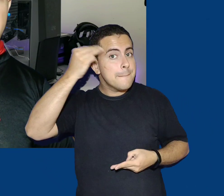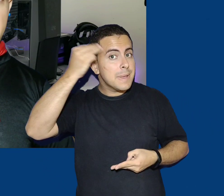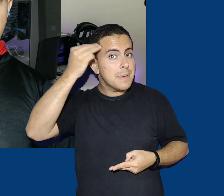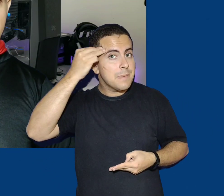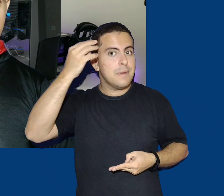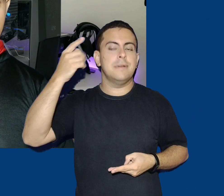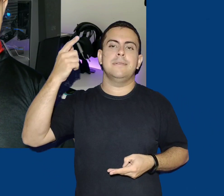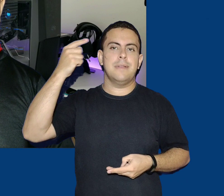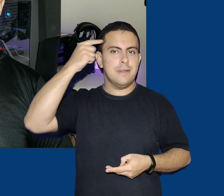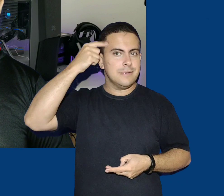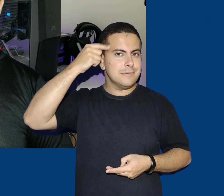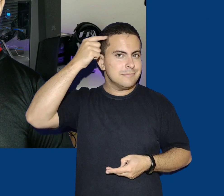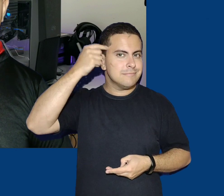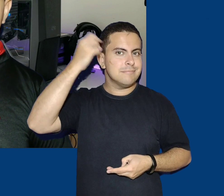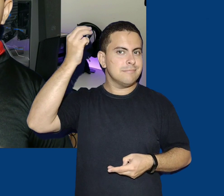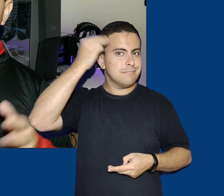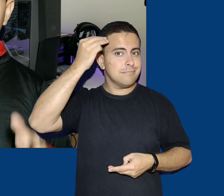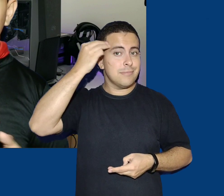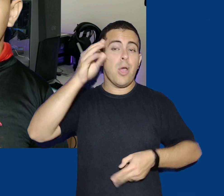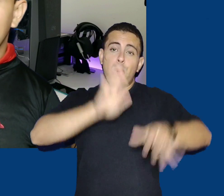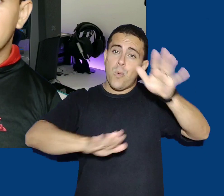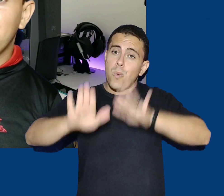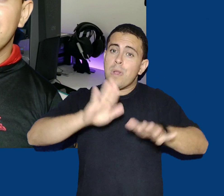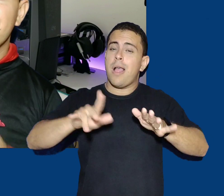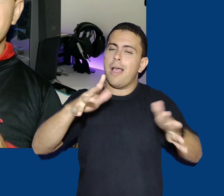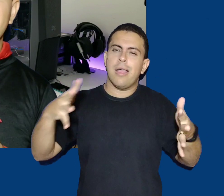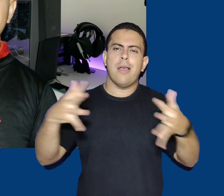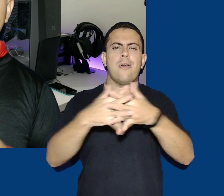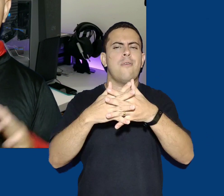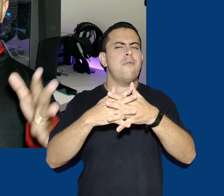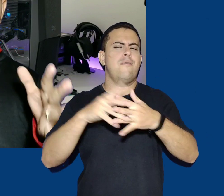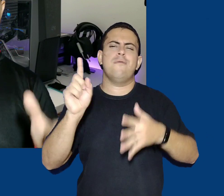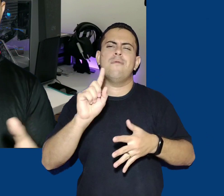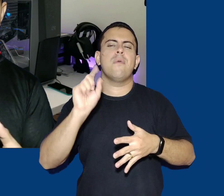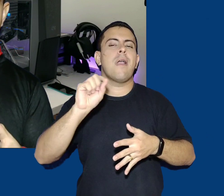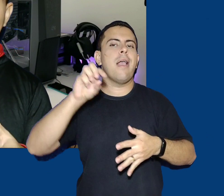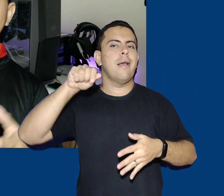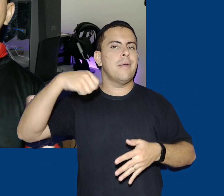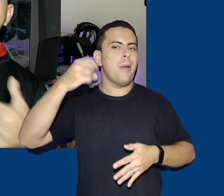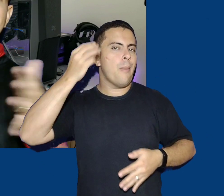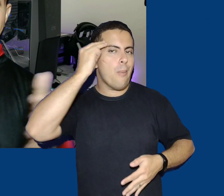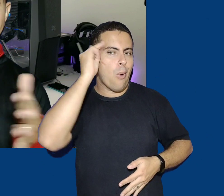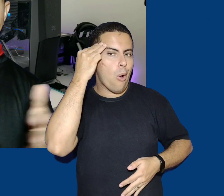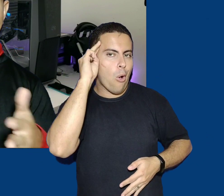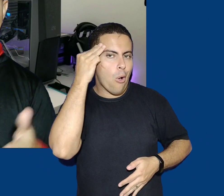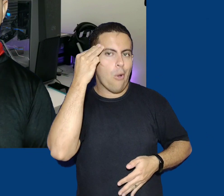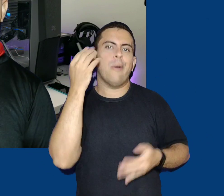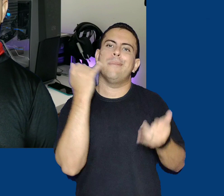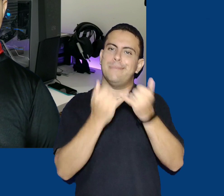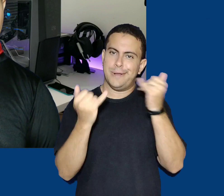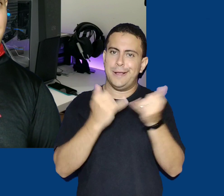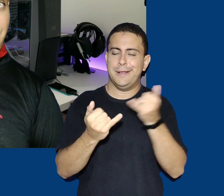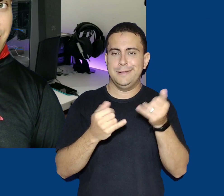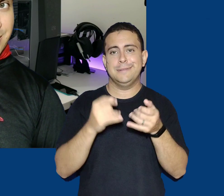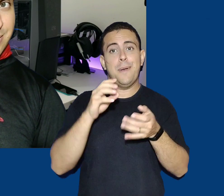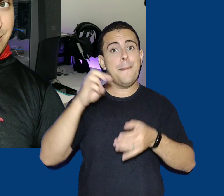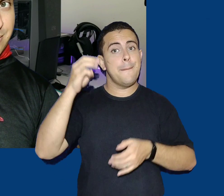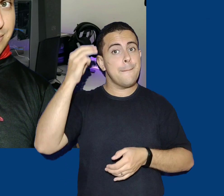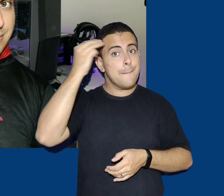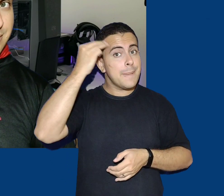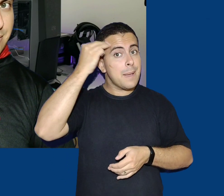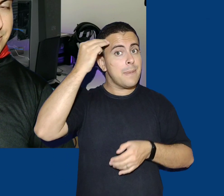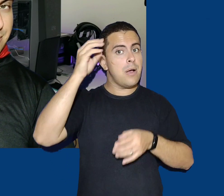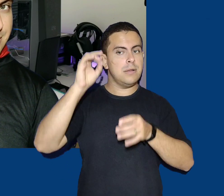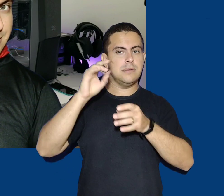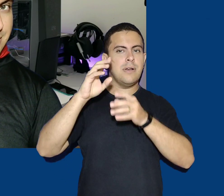memória, que é aqui um M aqui batendo na cabeça. Muito cuidado para não confundir com mongol, que são parecidos. Memória,